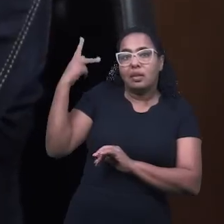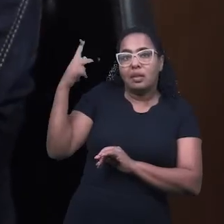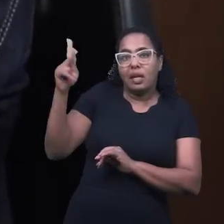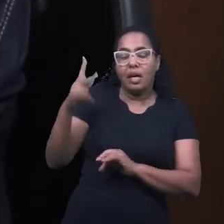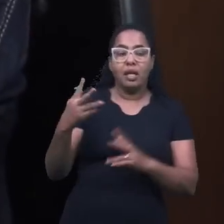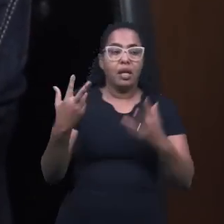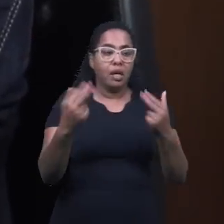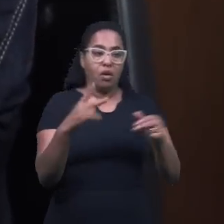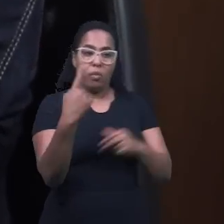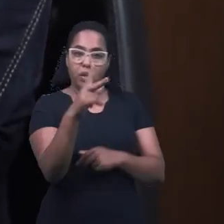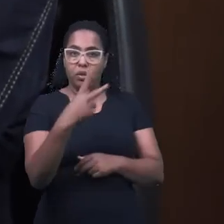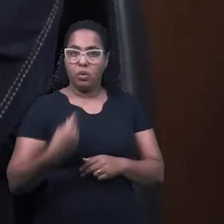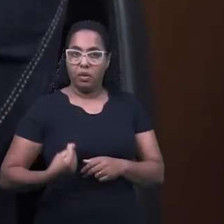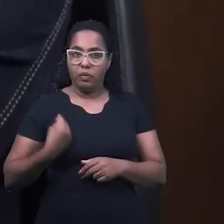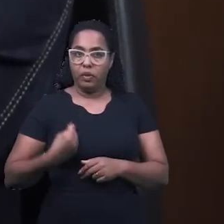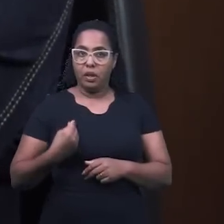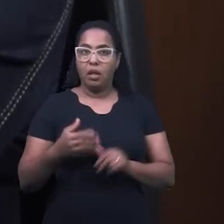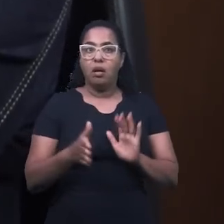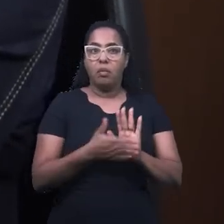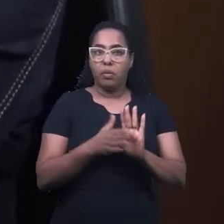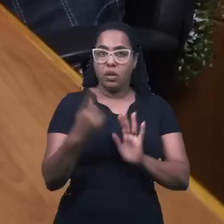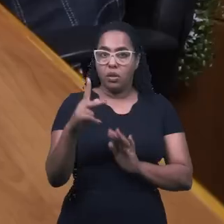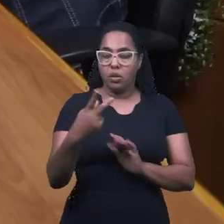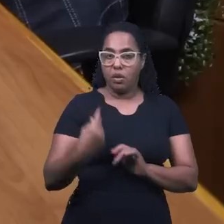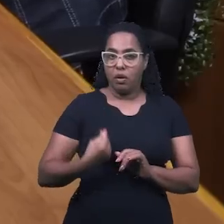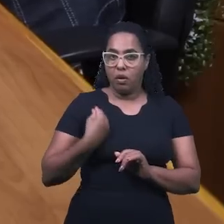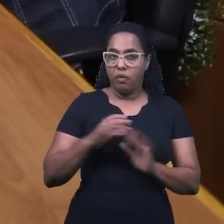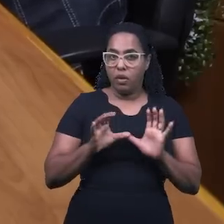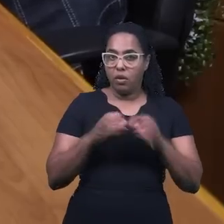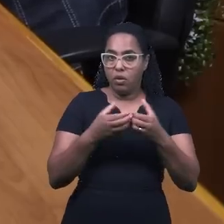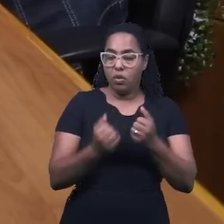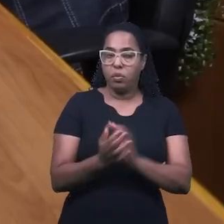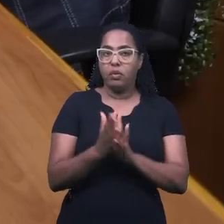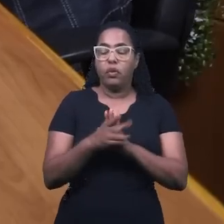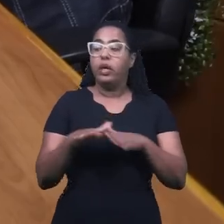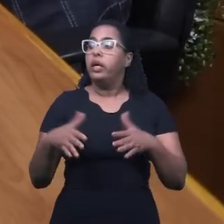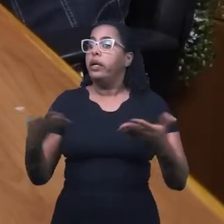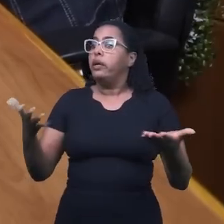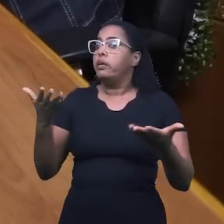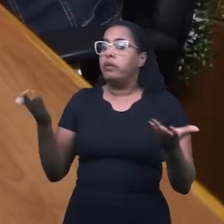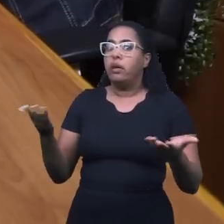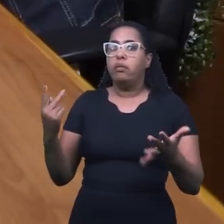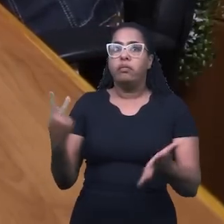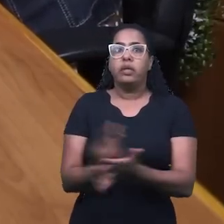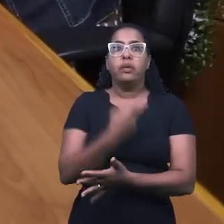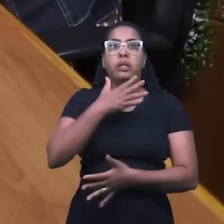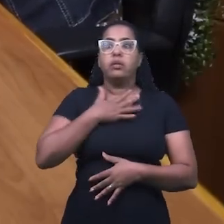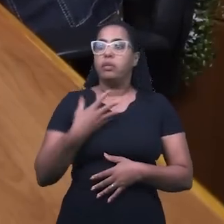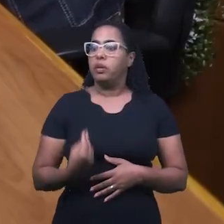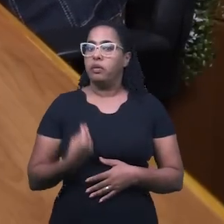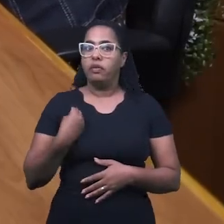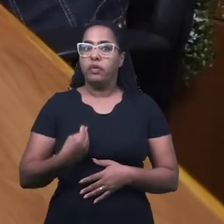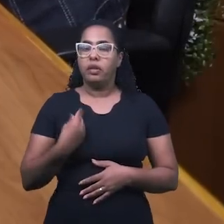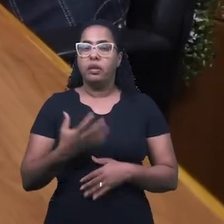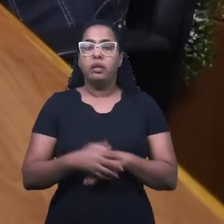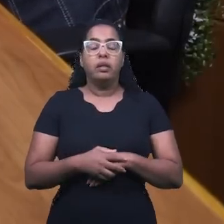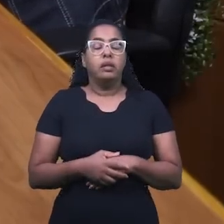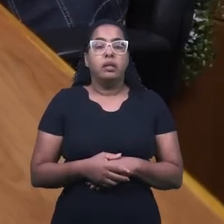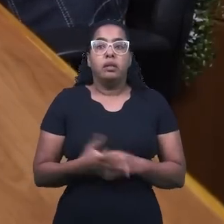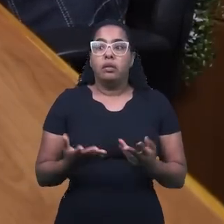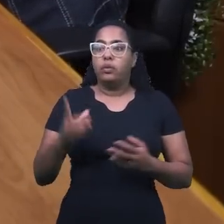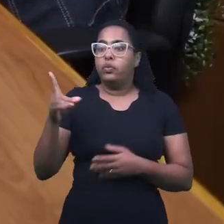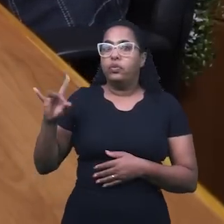propósito dele. Não. Como foi para sua vida? O propósito do Senhor foi pro louvor na sua vida. Menina, então o que aconteceu comigo?